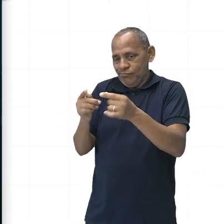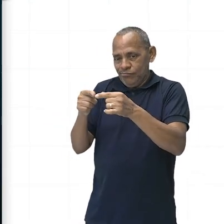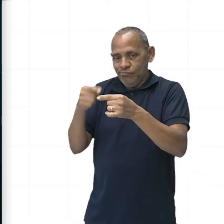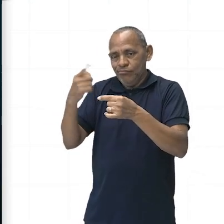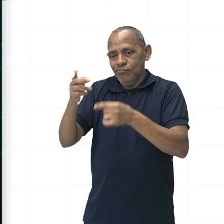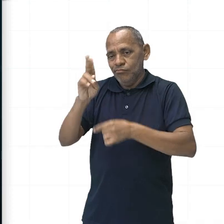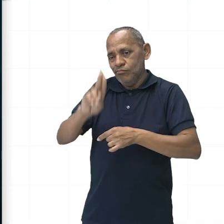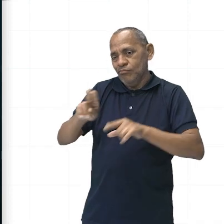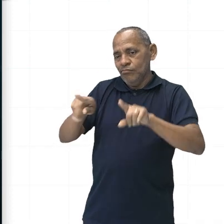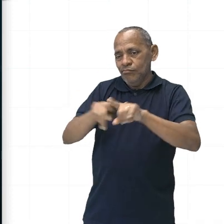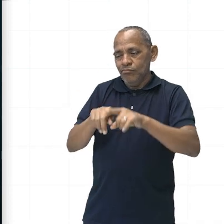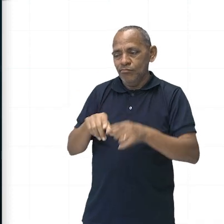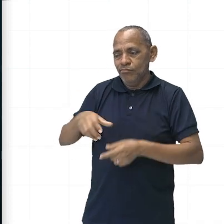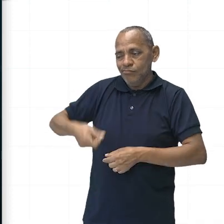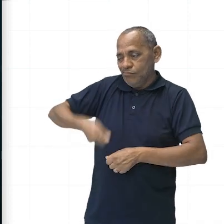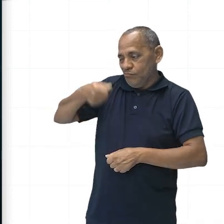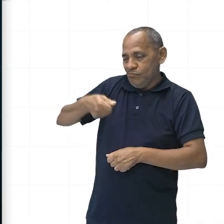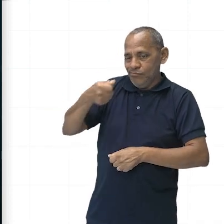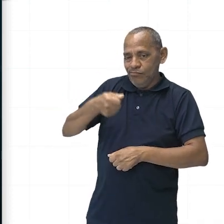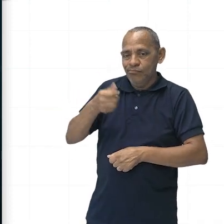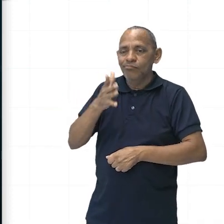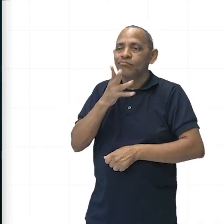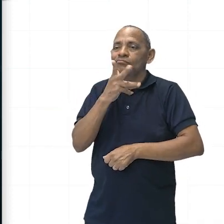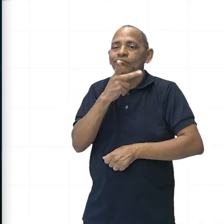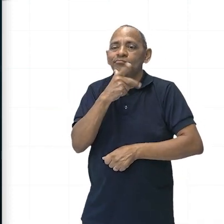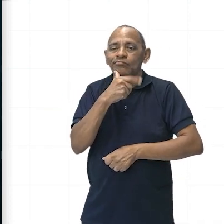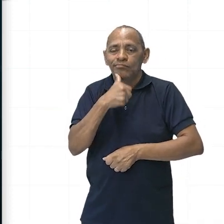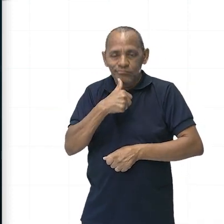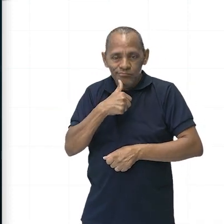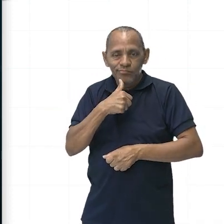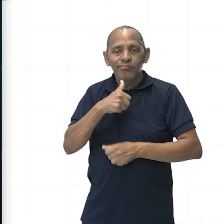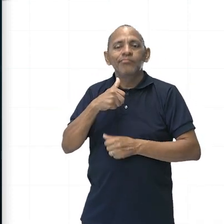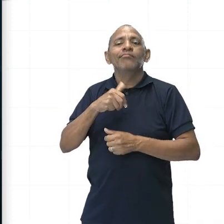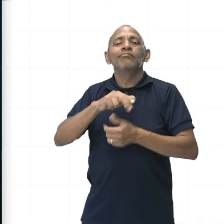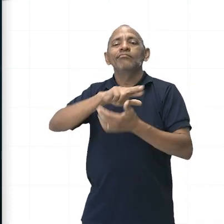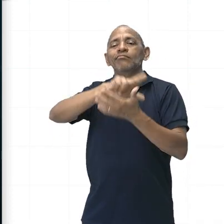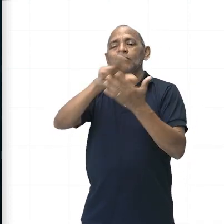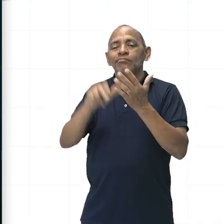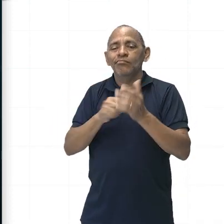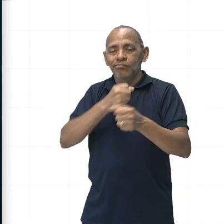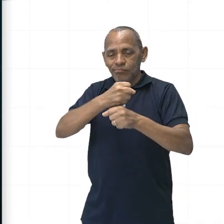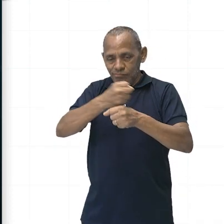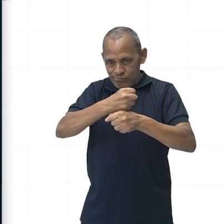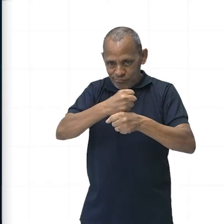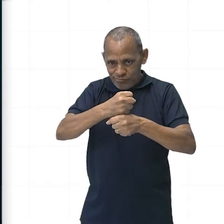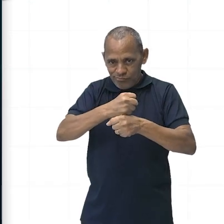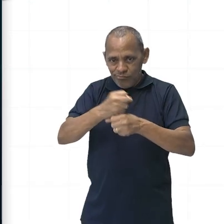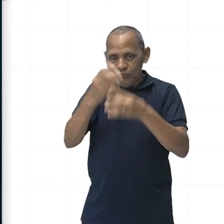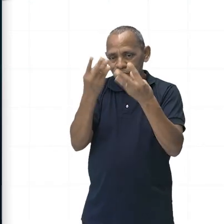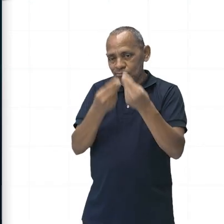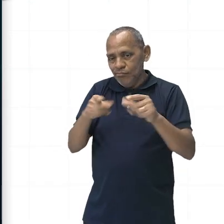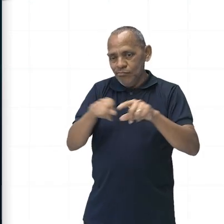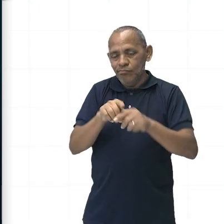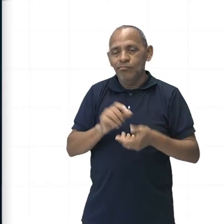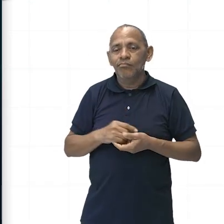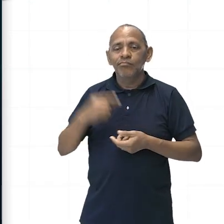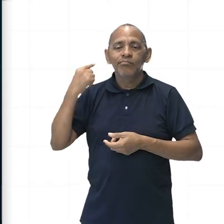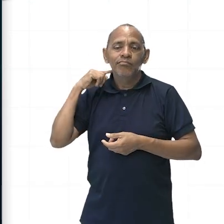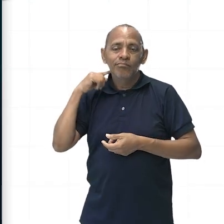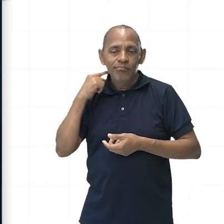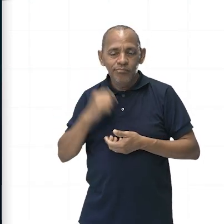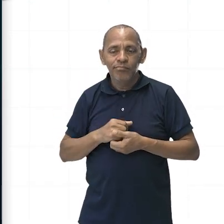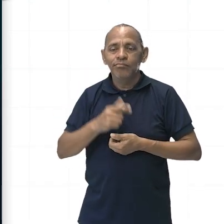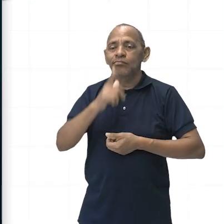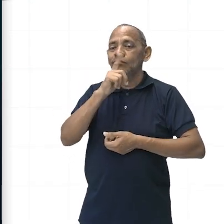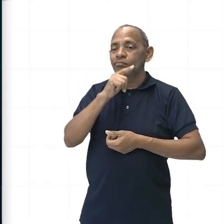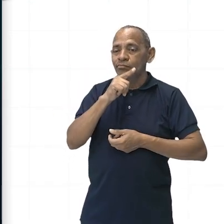essas sacolas demoram centenas de anos para se decompor, poluindo não só a água, mas solos, os